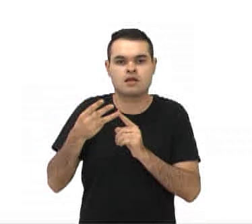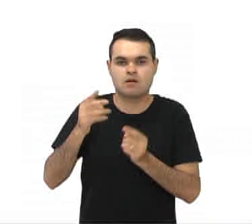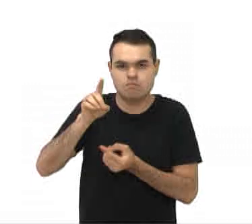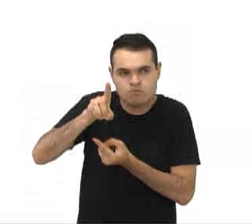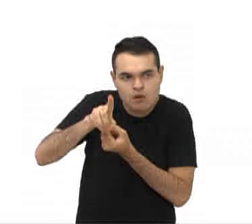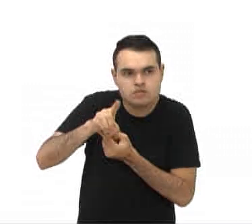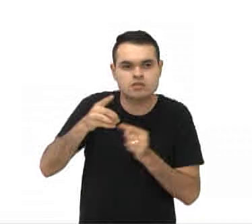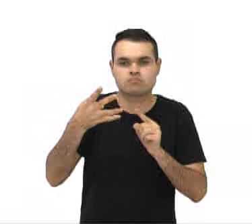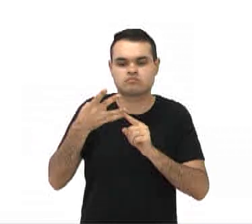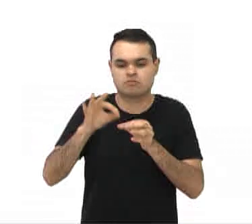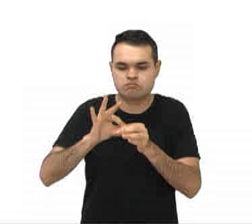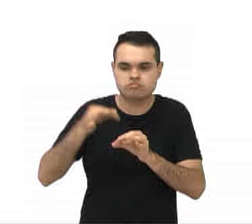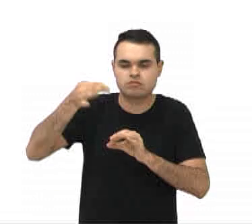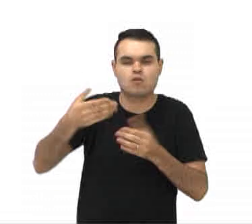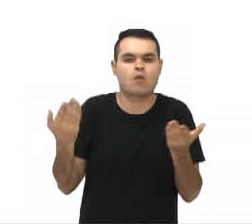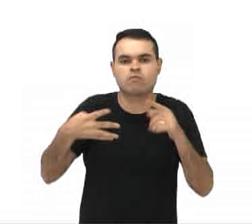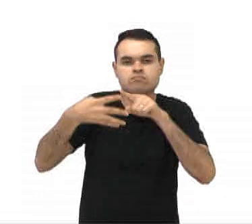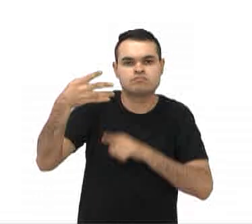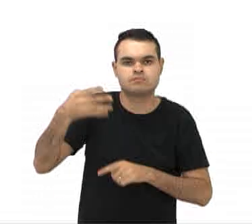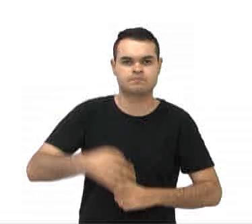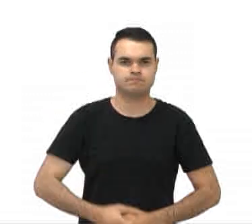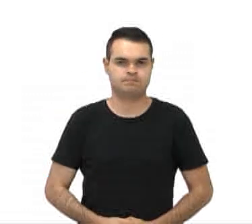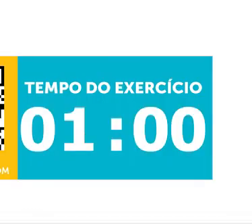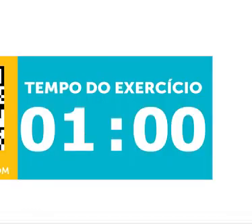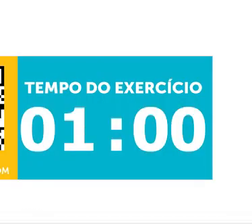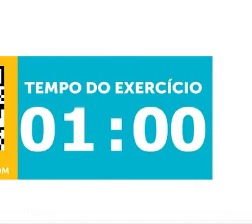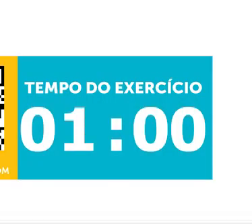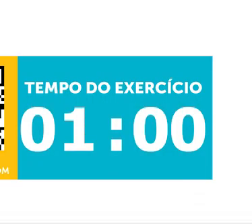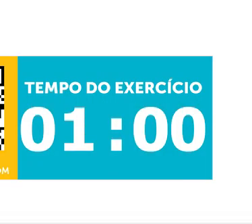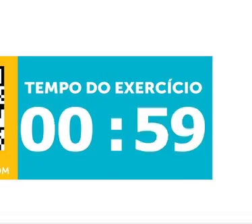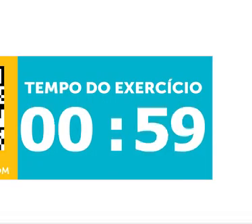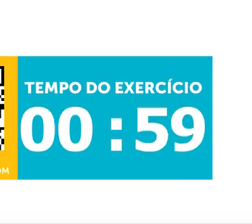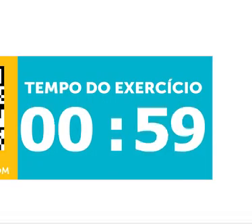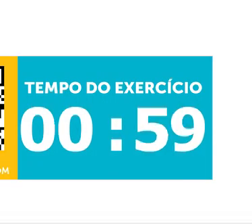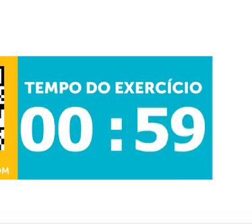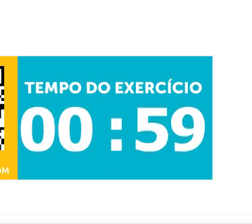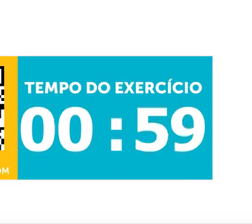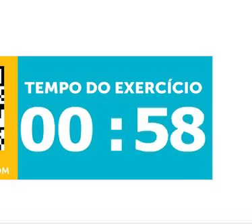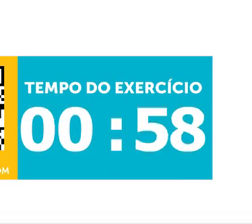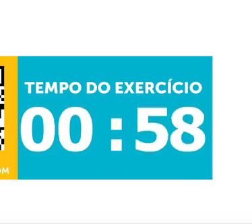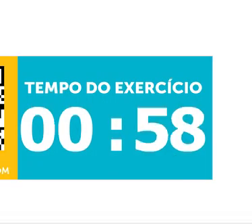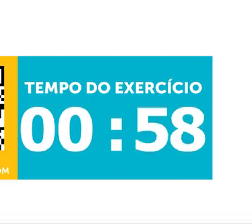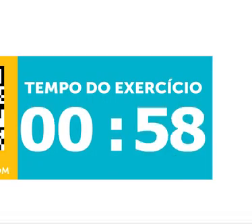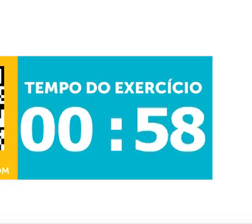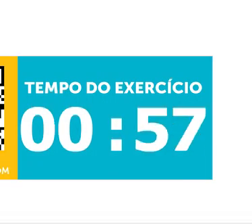Já voltamos com a resposta para vocês.